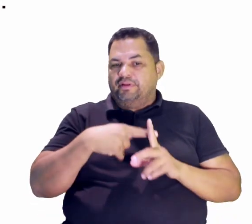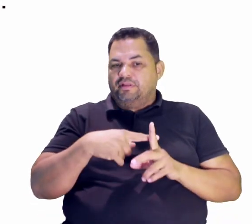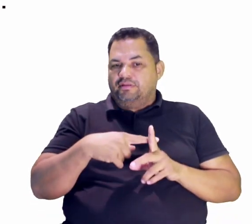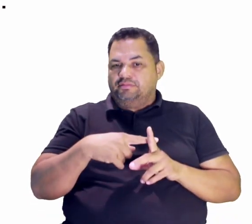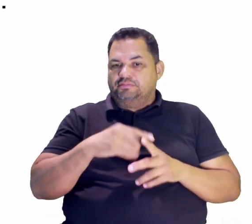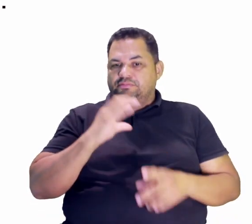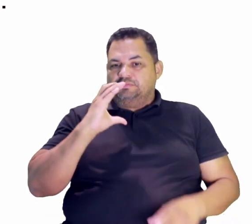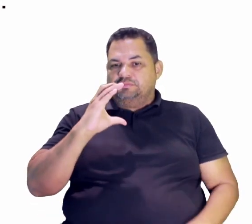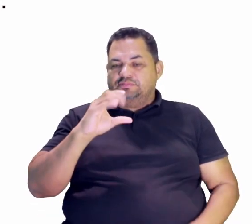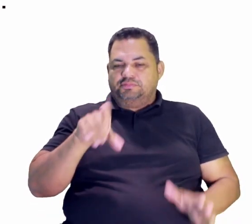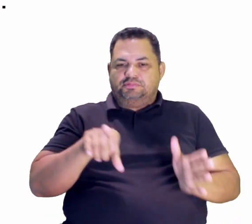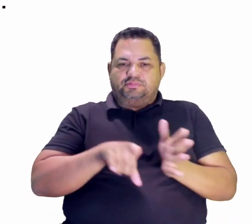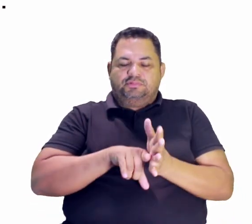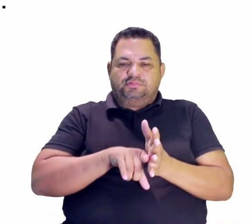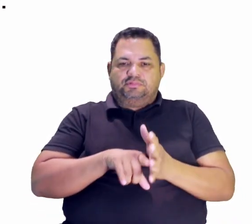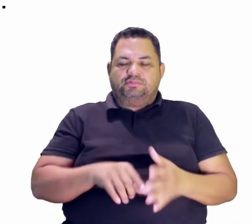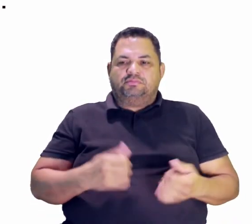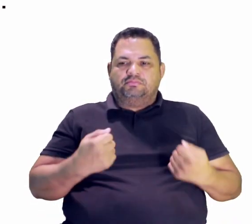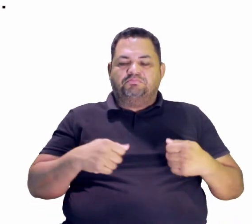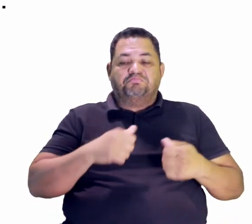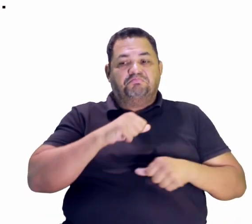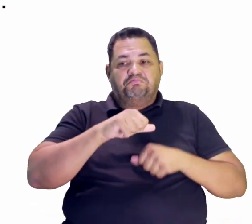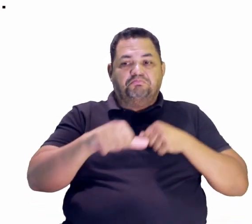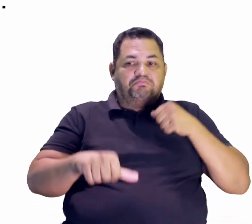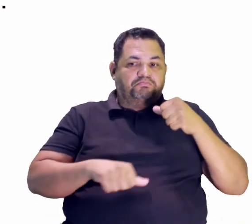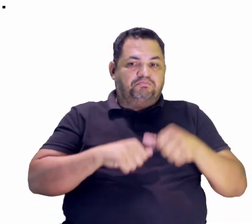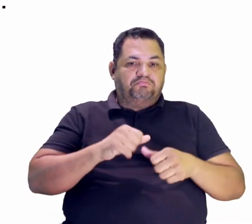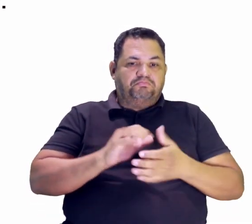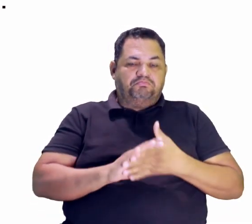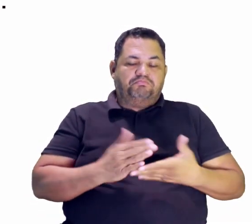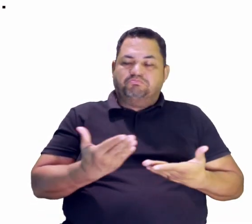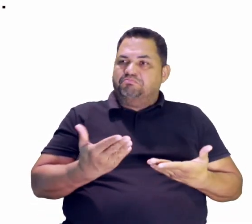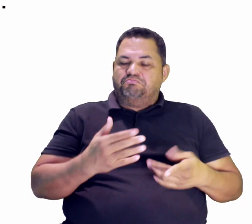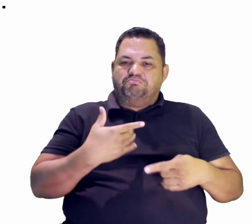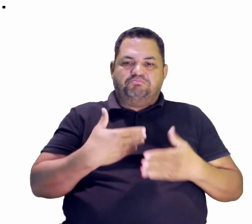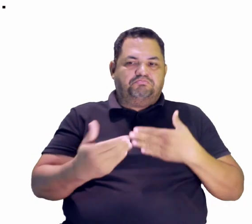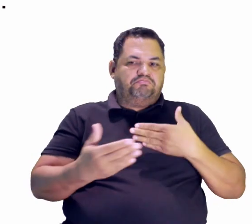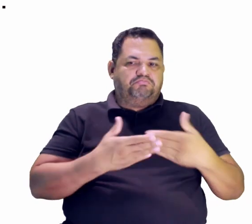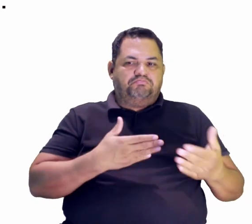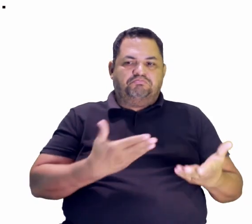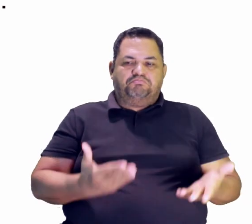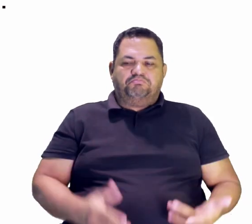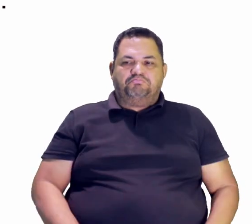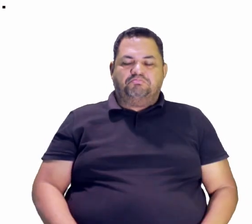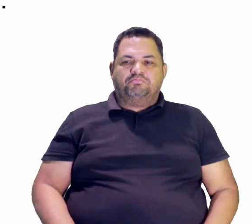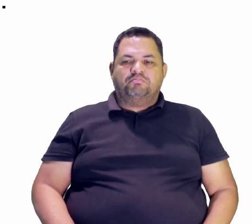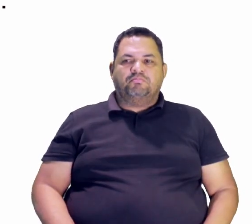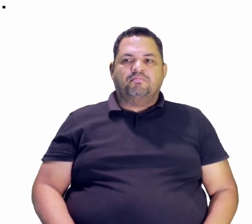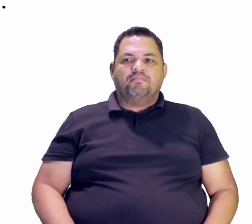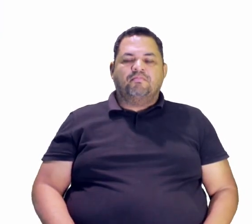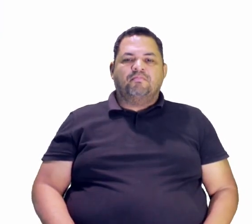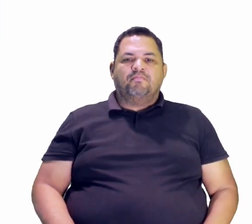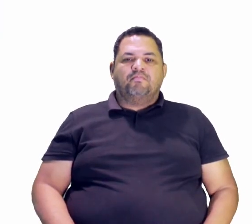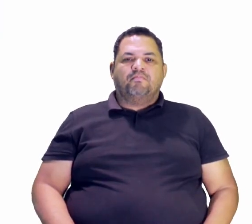o C vai ser negativo. Poderia ter dito que A e B é negativo, aí o C seria positivo, tá?